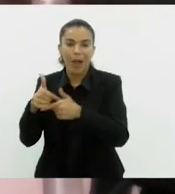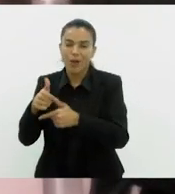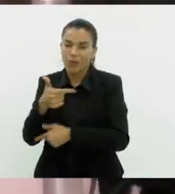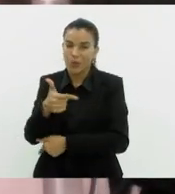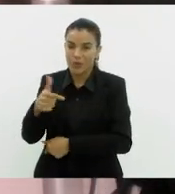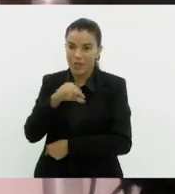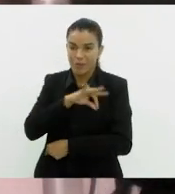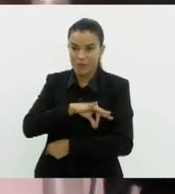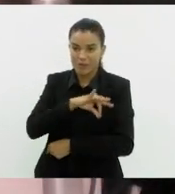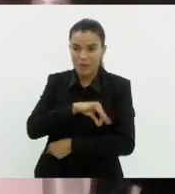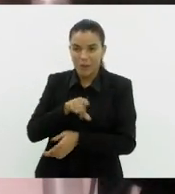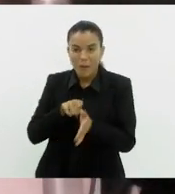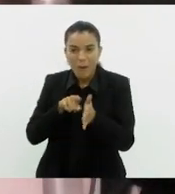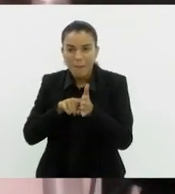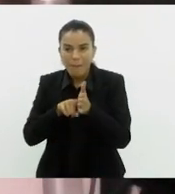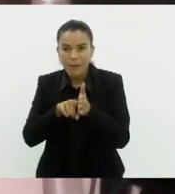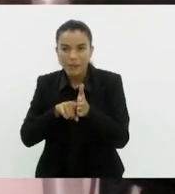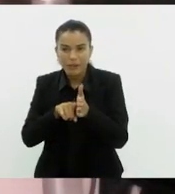aí a gente fez uma pesquisa